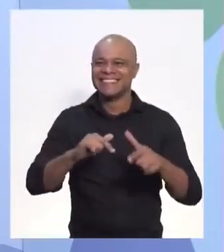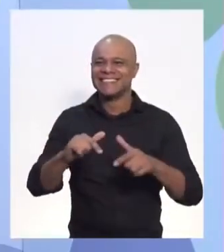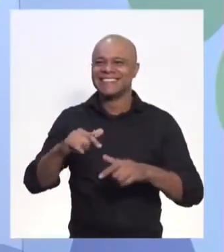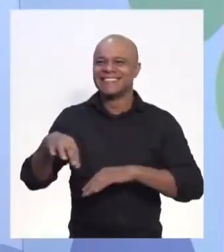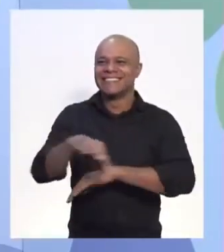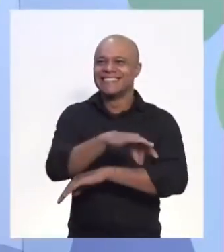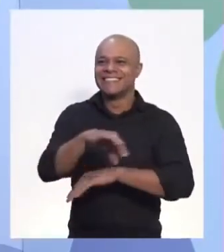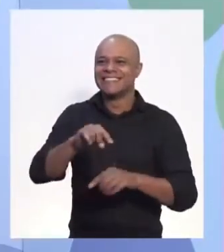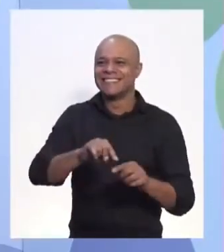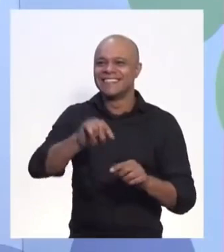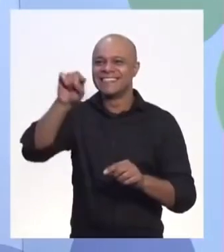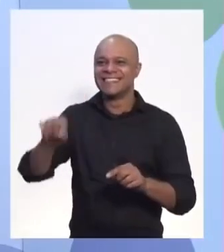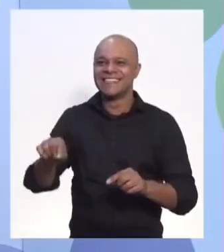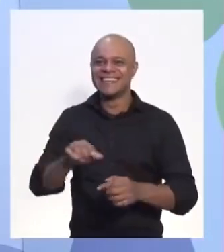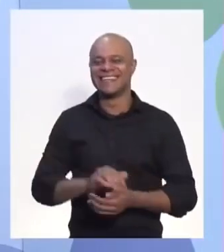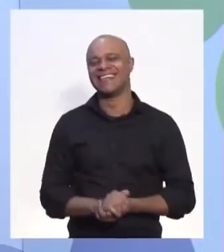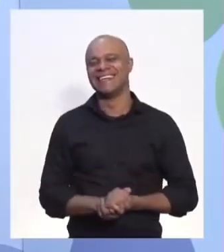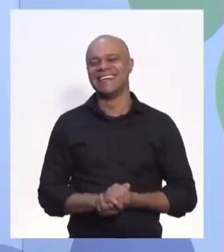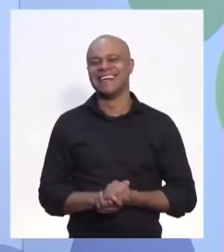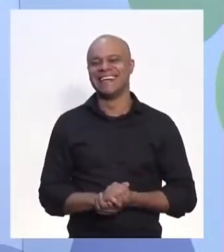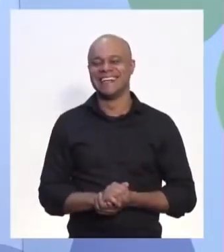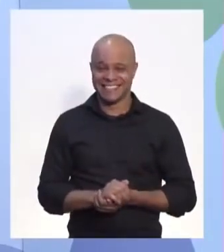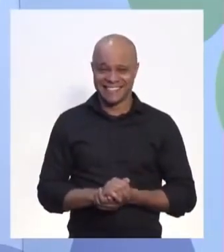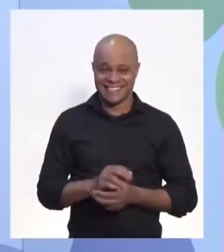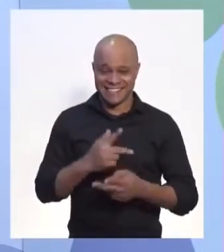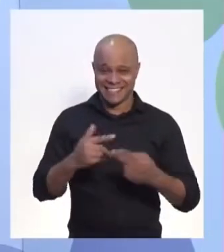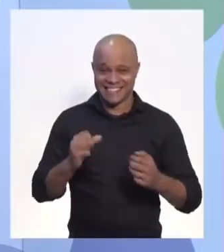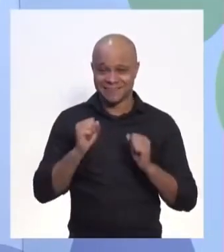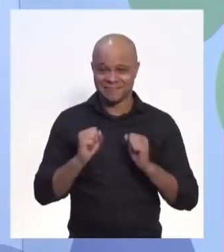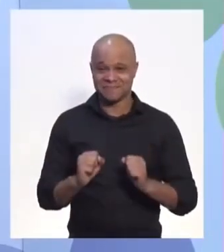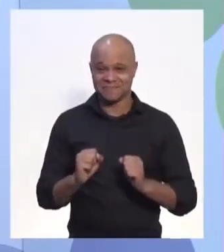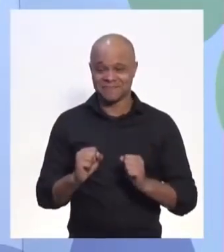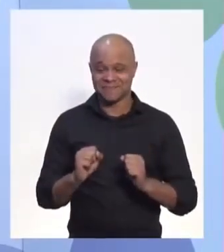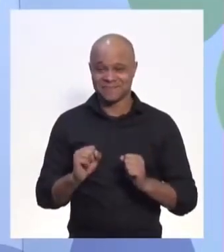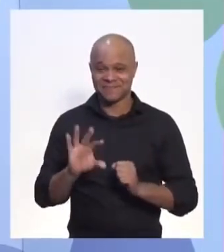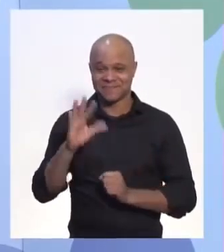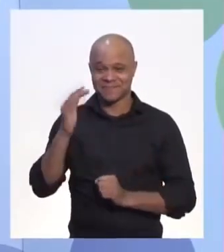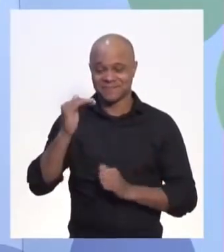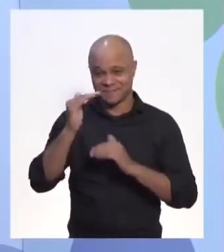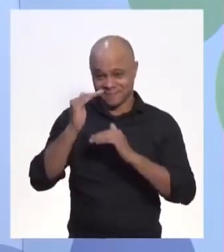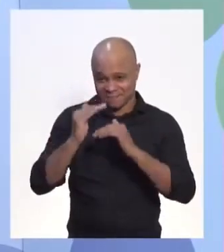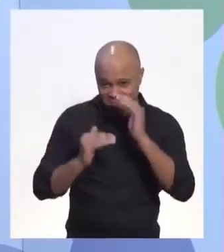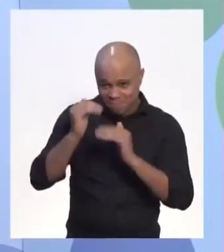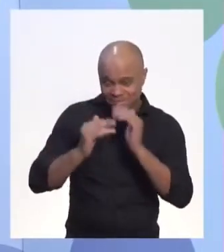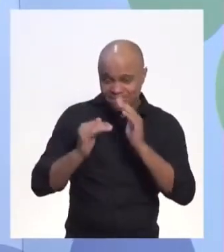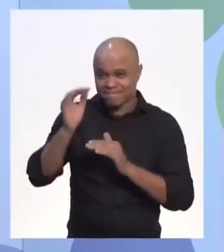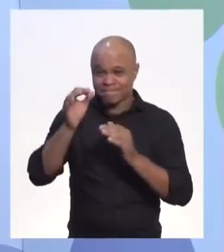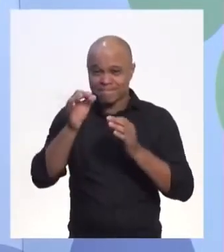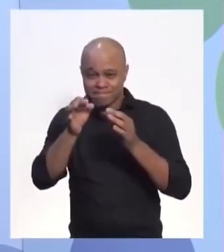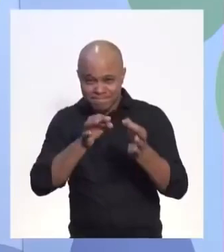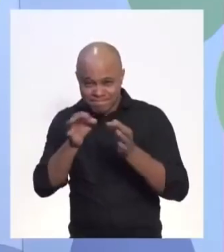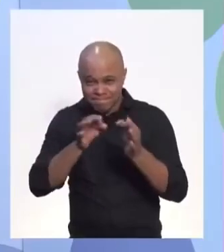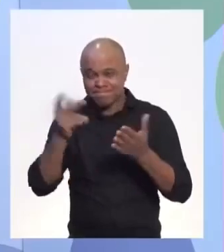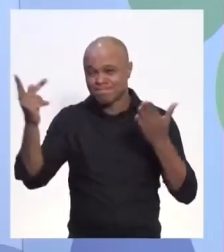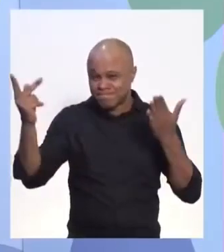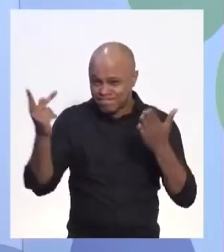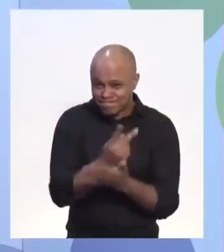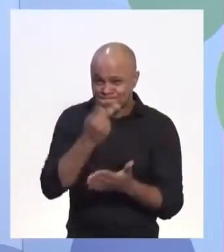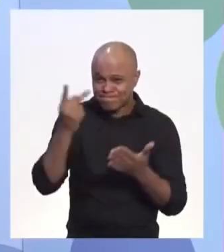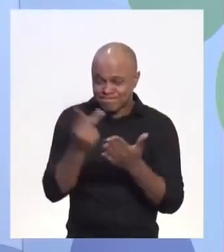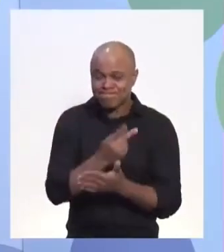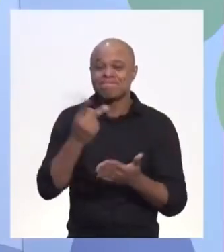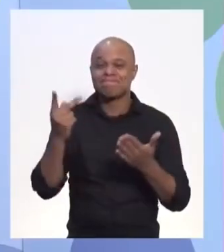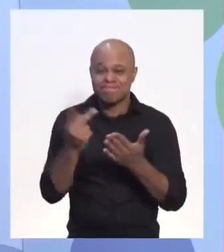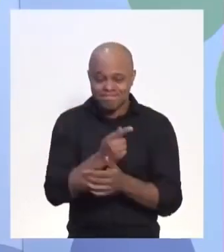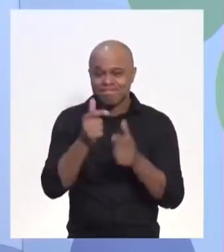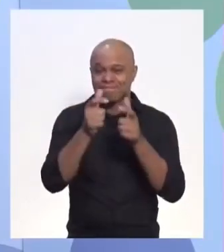a probabilidade da minha construção ali, do meu projeto dar errado, é